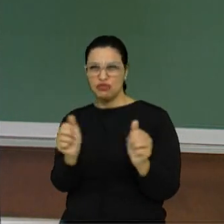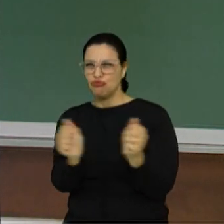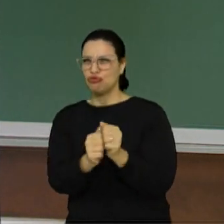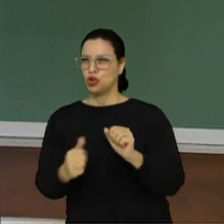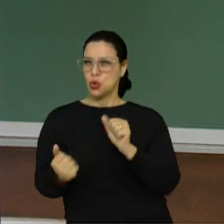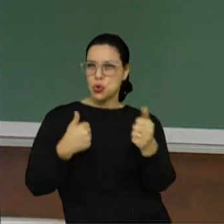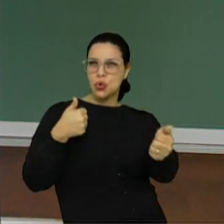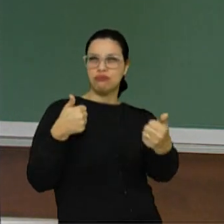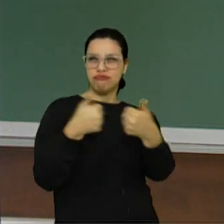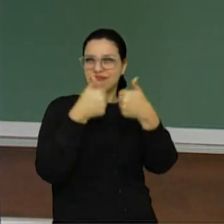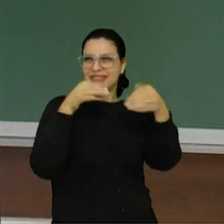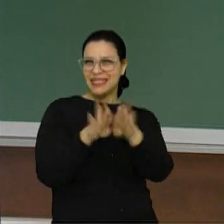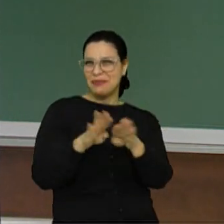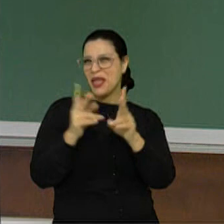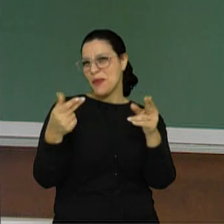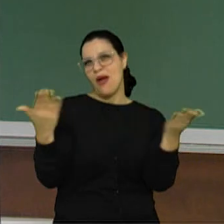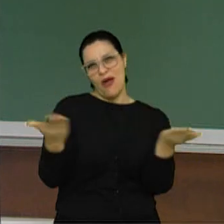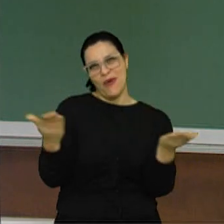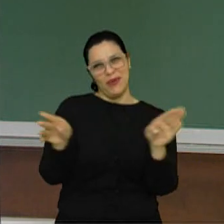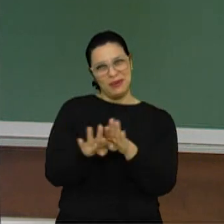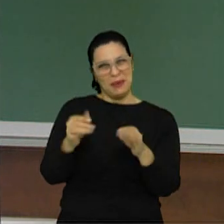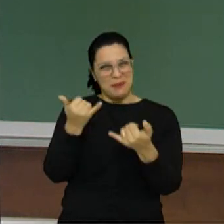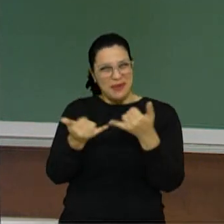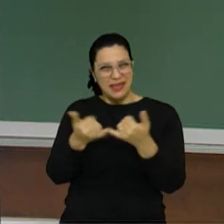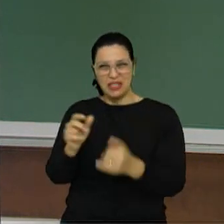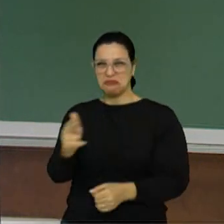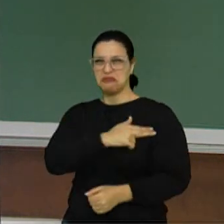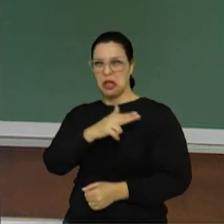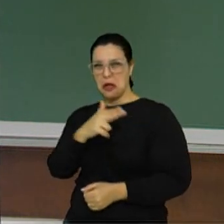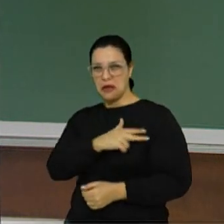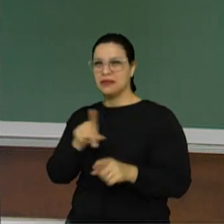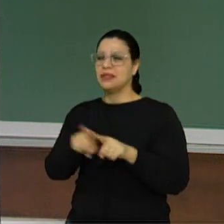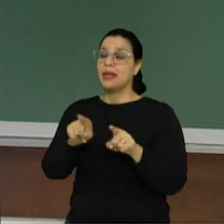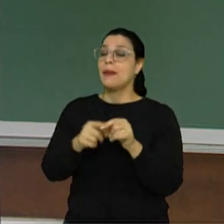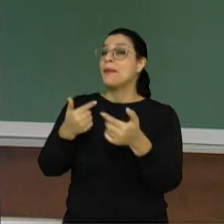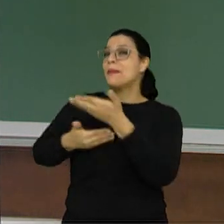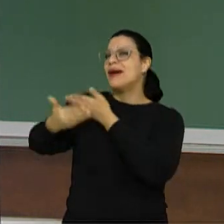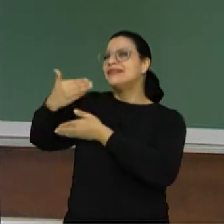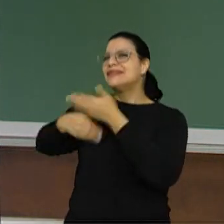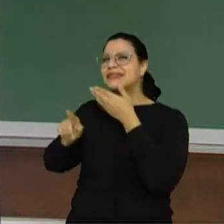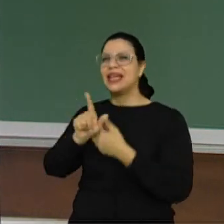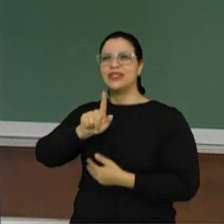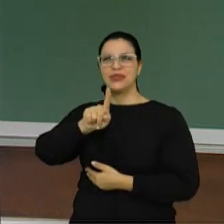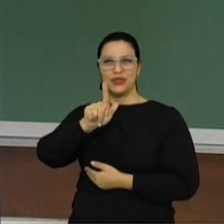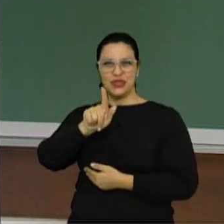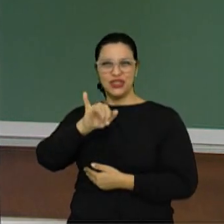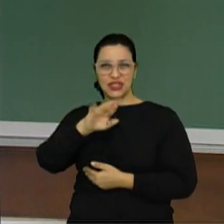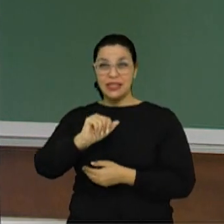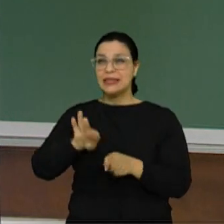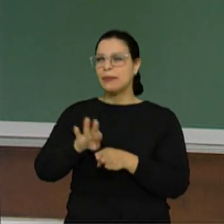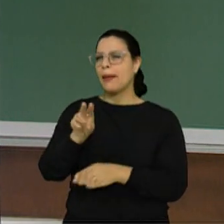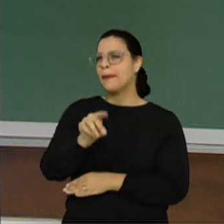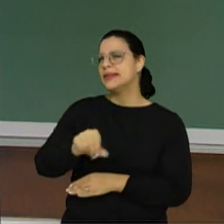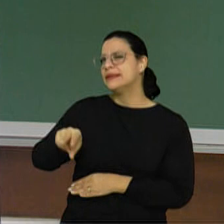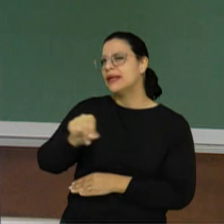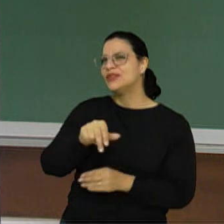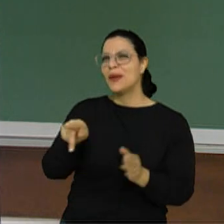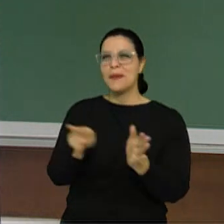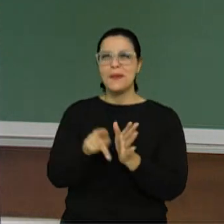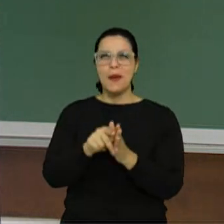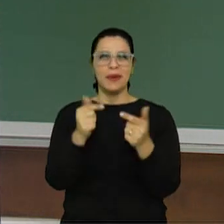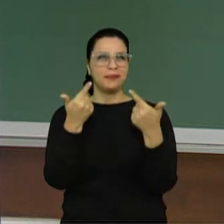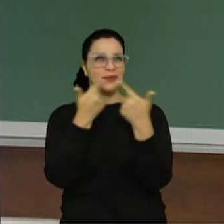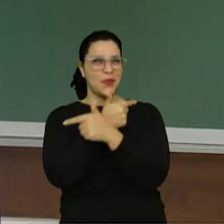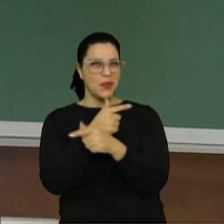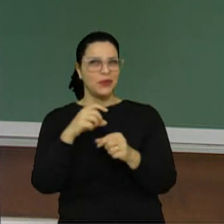junto. Mais ou menos, só que as gírias da época do contexto é óbvio, né? E umas pitadinhas saborosas de